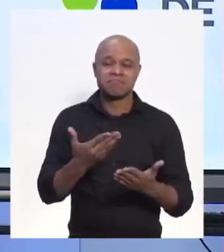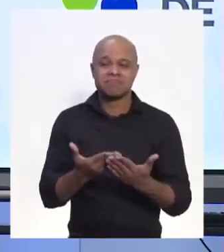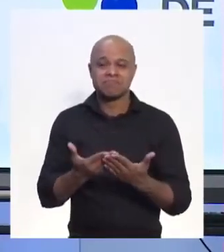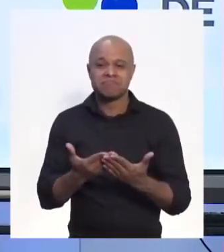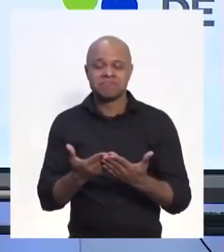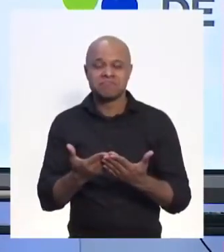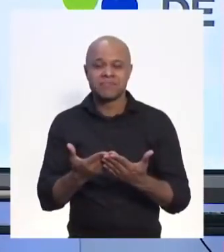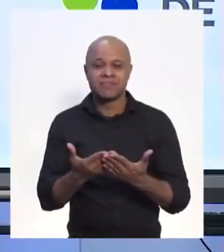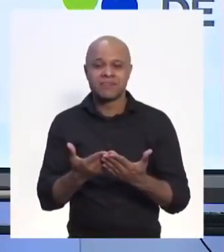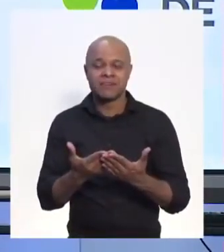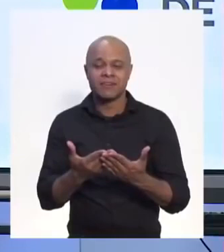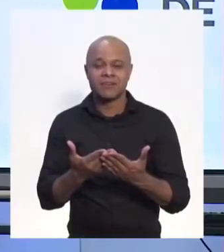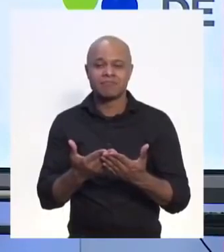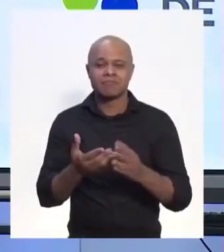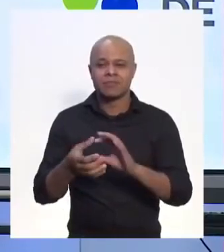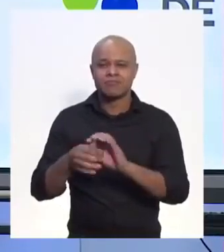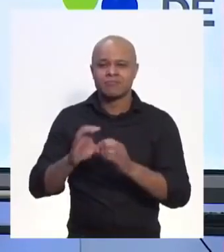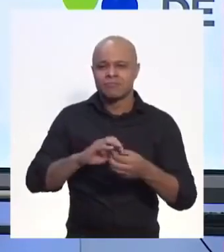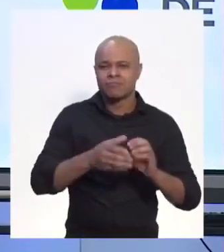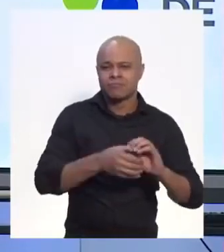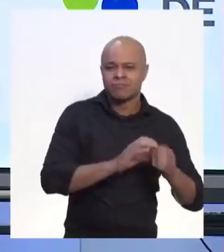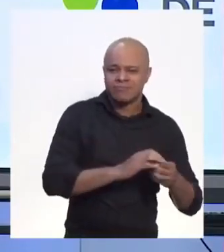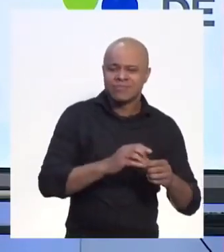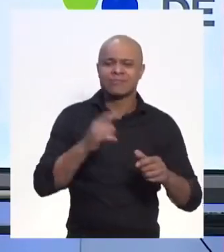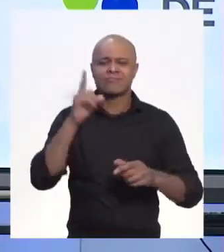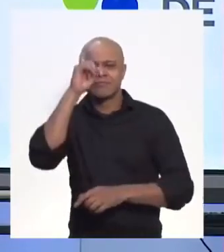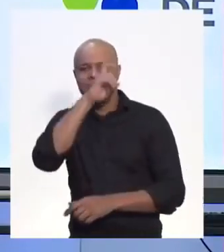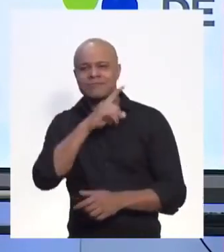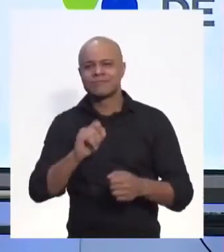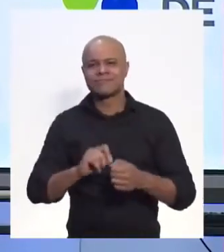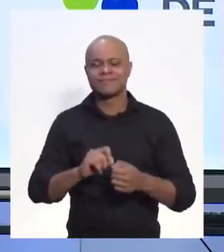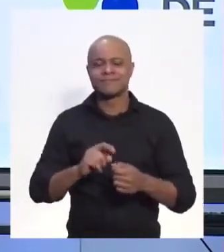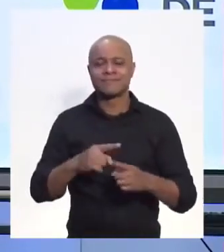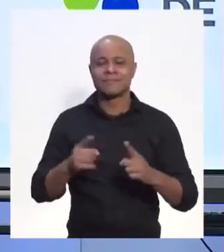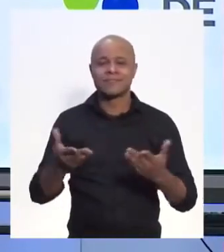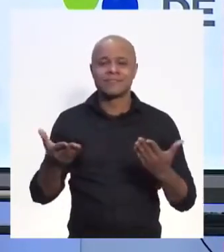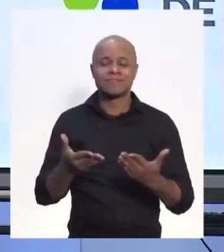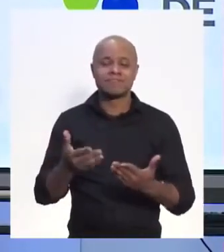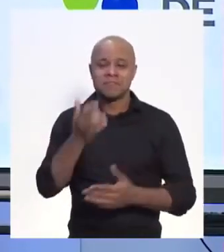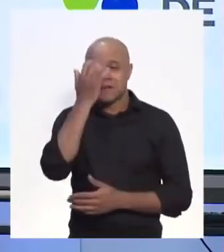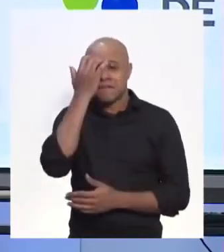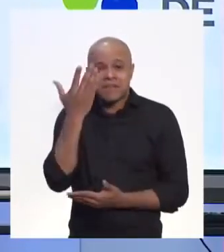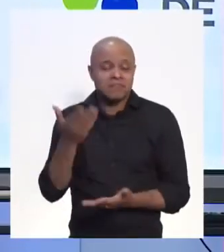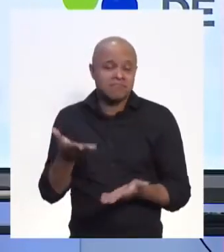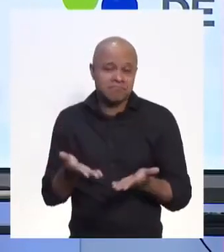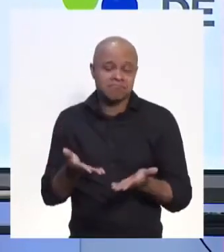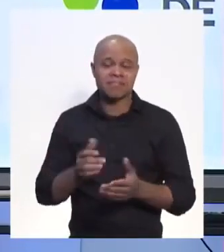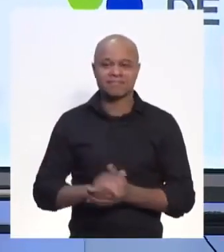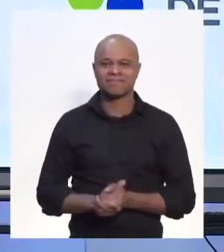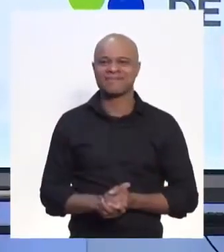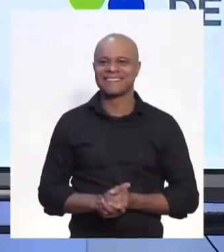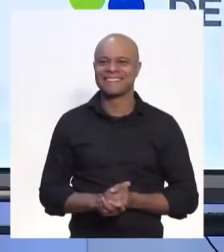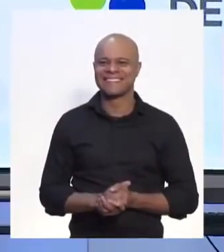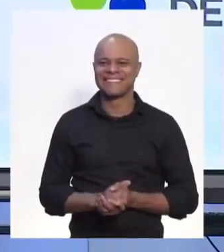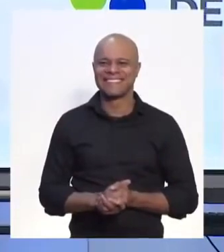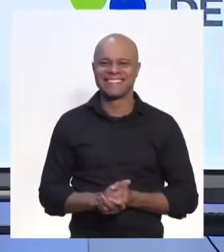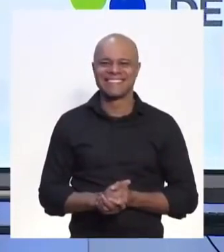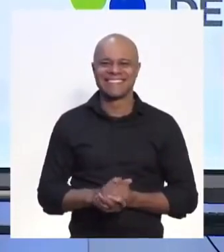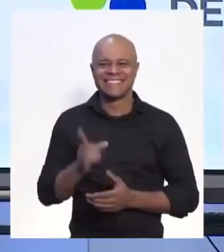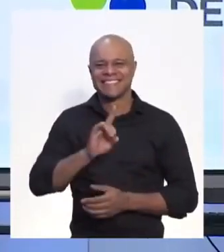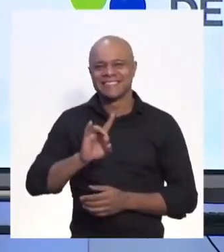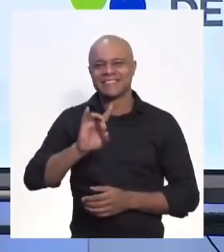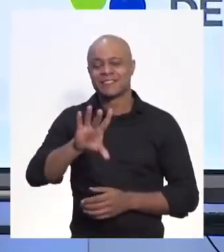determinados processos, assim, que eles são extremamente trabalhosos, não é? Que a ideia da aula de matemática também, né? Não é só